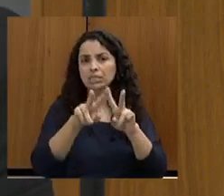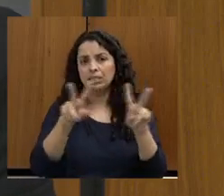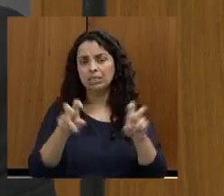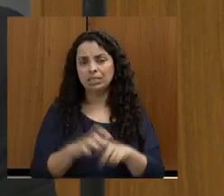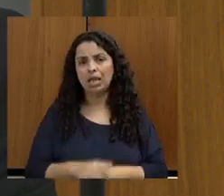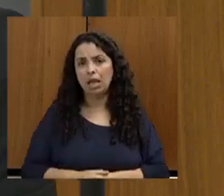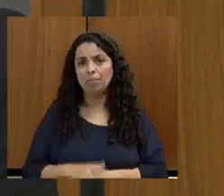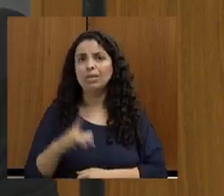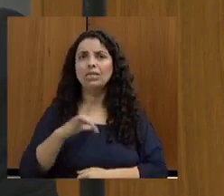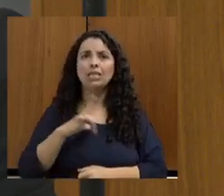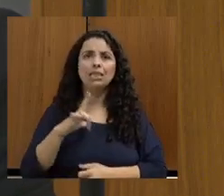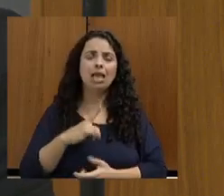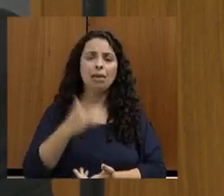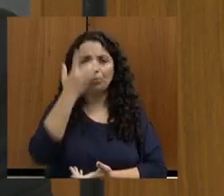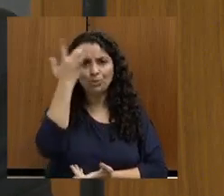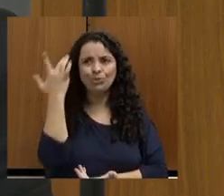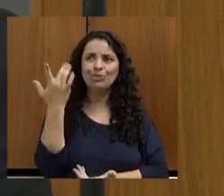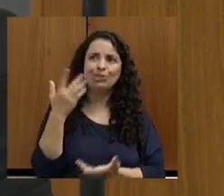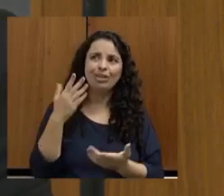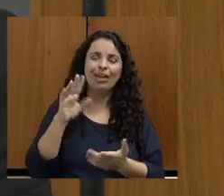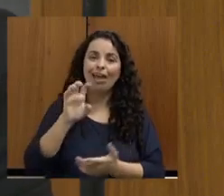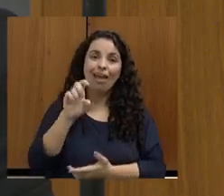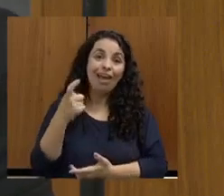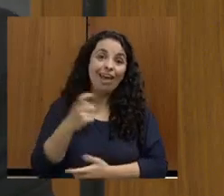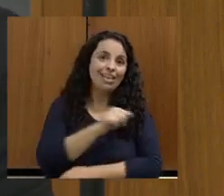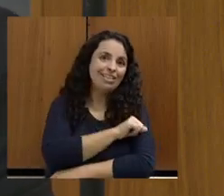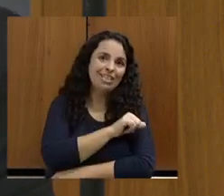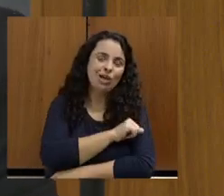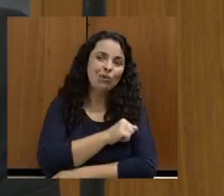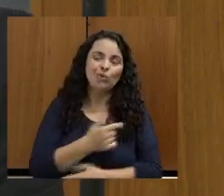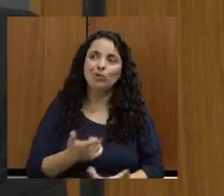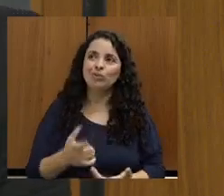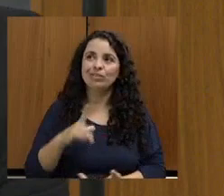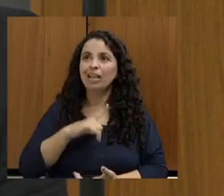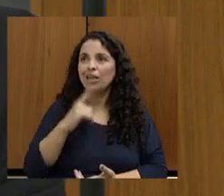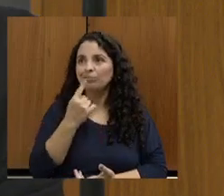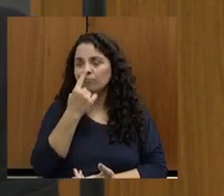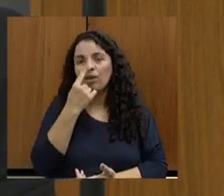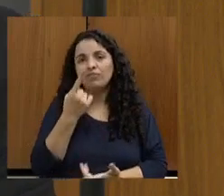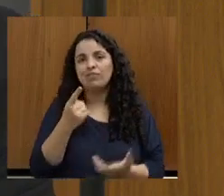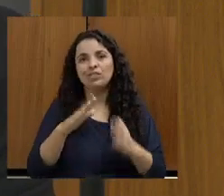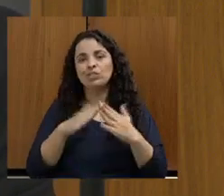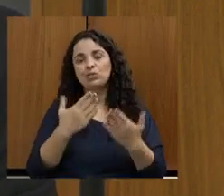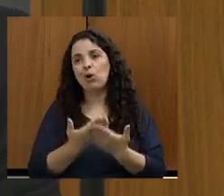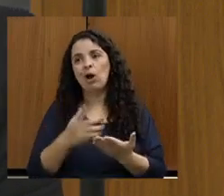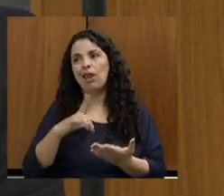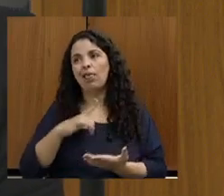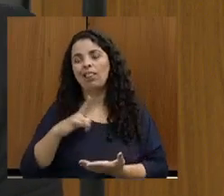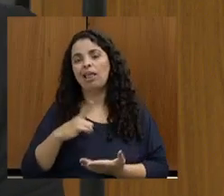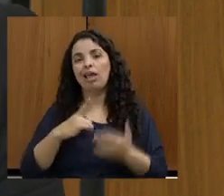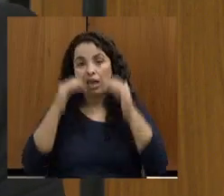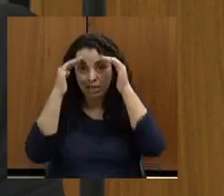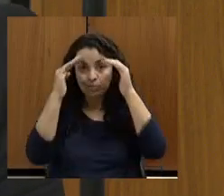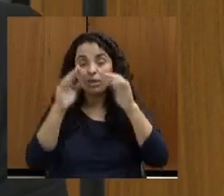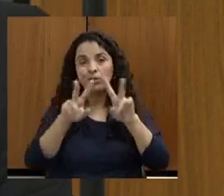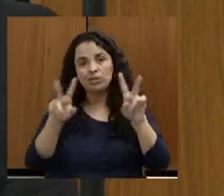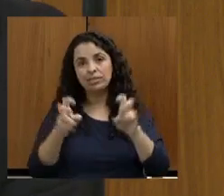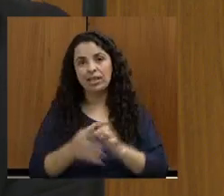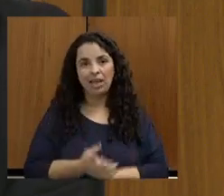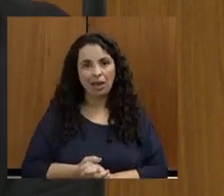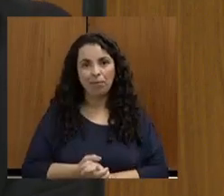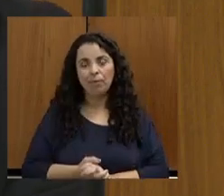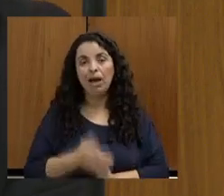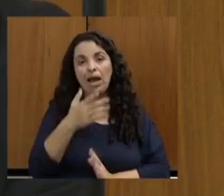colégio, tem a relação afetiva e a consideração por isso, a Diva tem quatro meninos lá, então, puxa, é colégio confeccional de